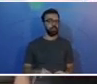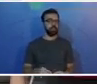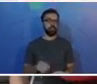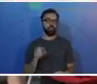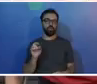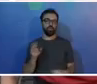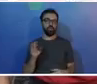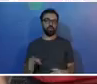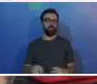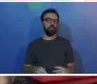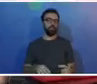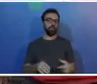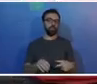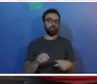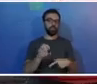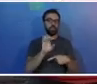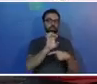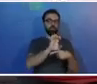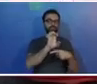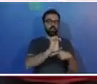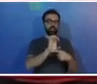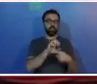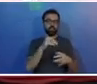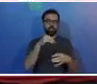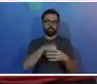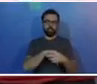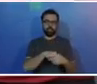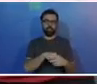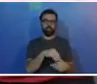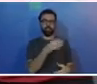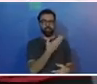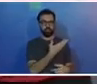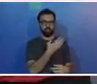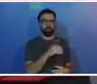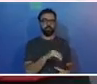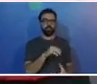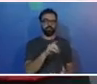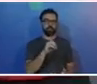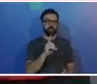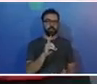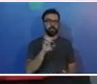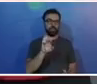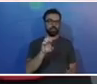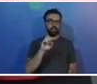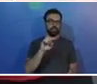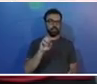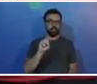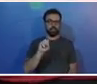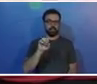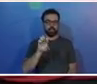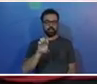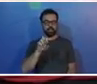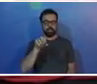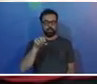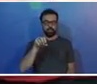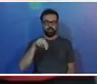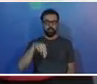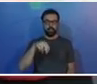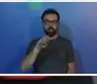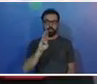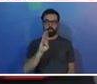tem representantes do Estado. O cargo mais alto são os desembargadores.